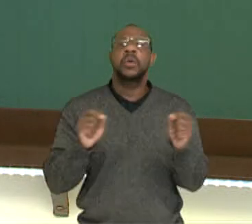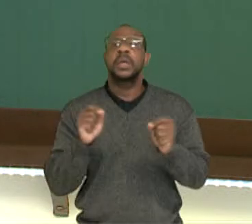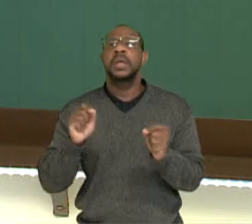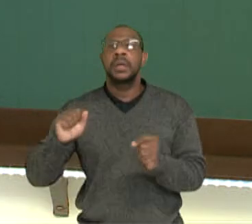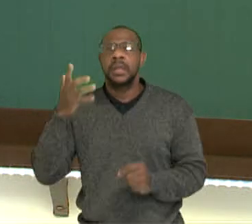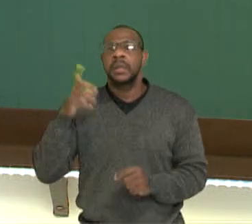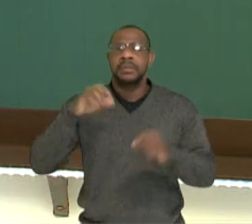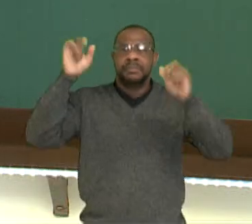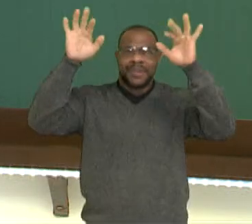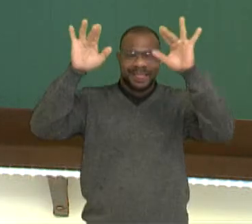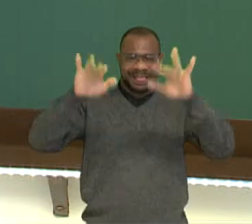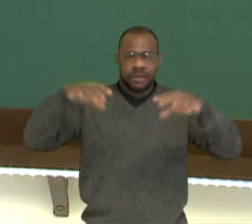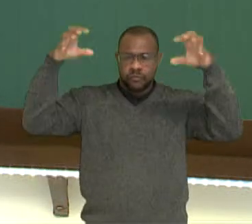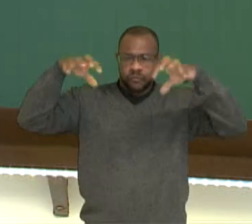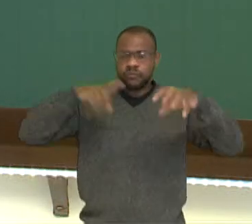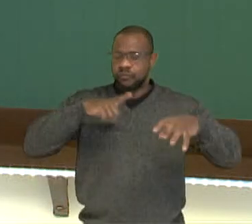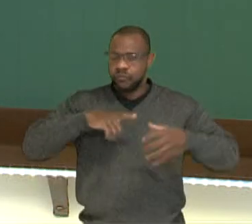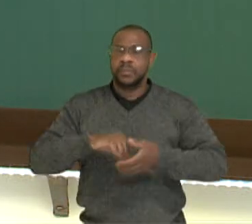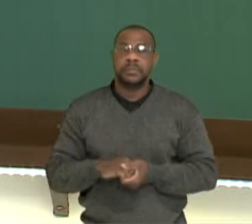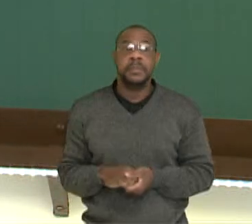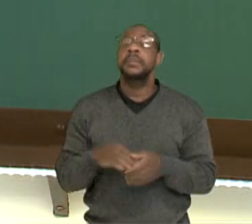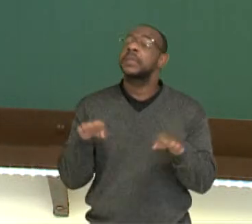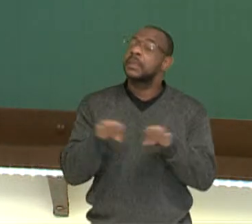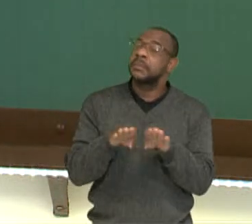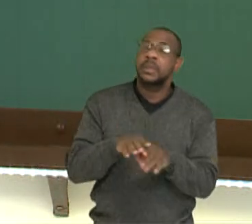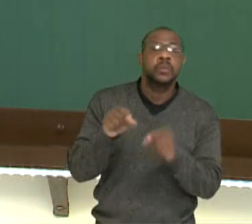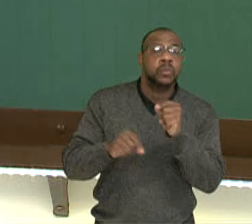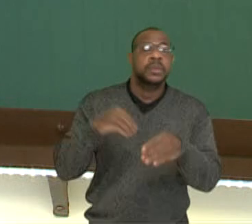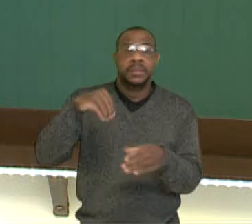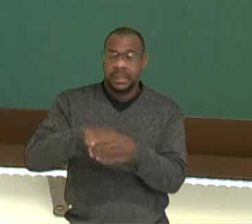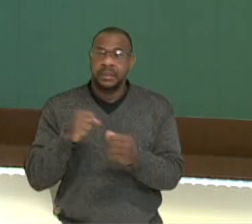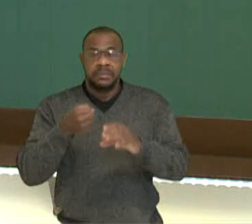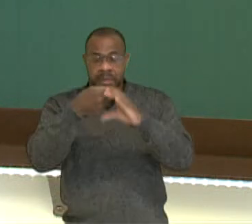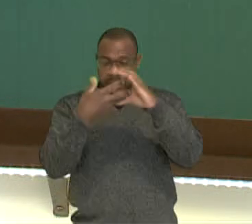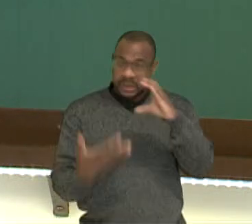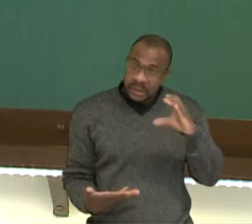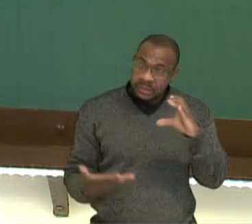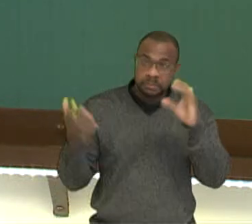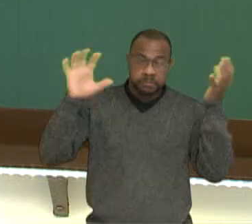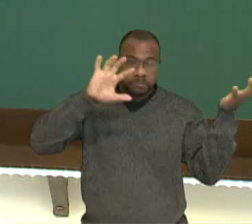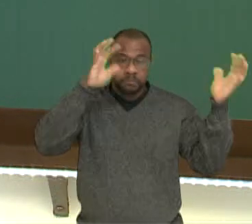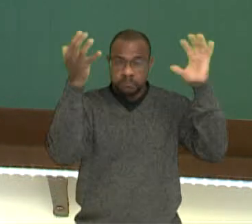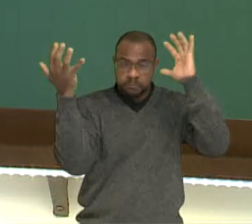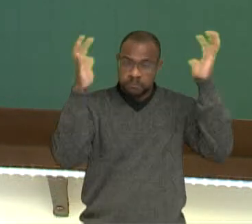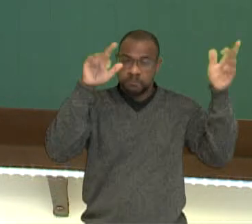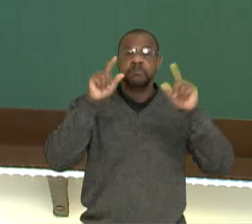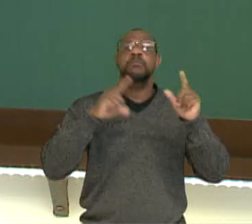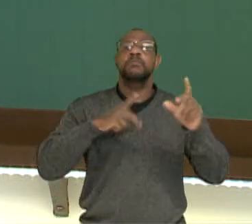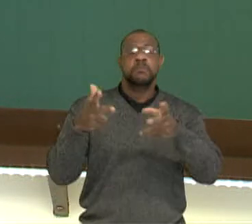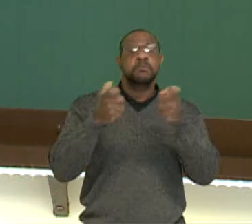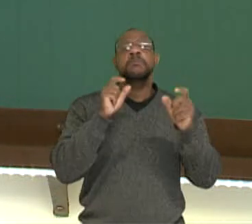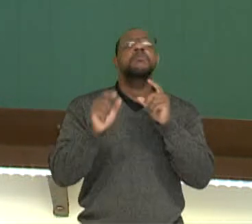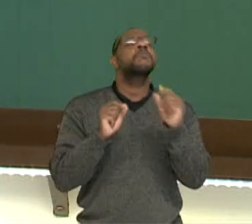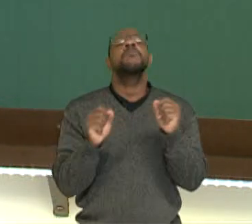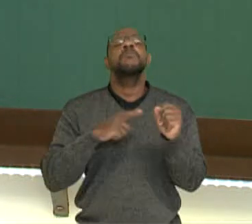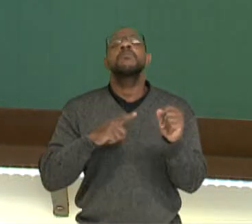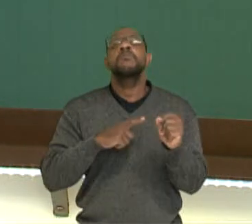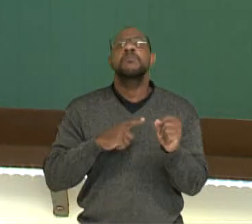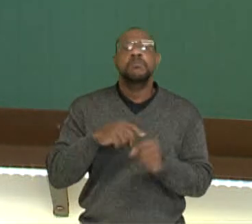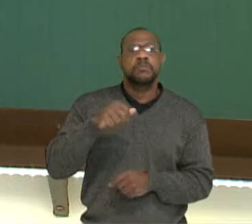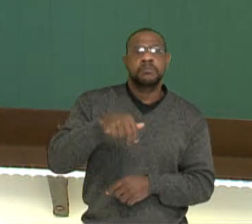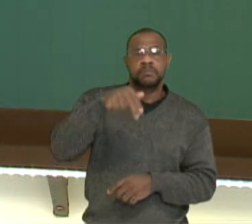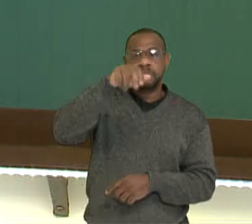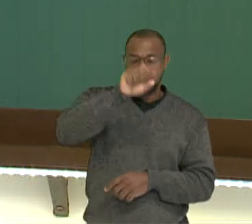de nevascas. Mas também, dentro dessas características climáticas, nós vamos perceber na porção sul